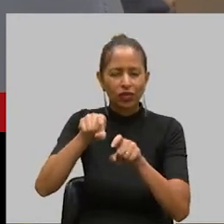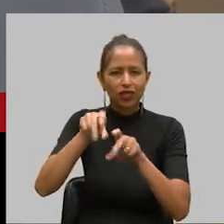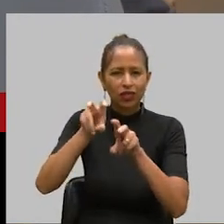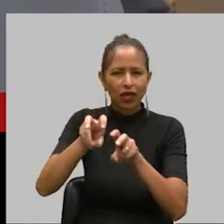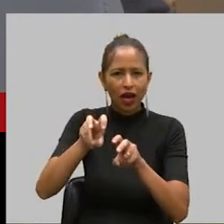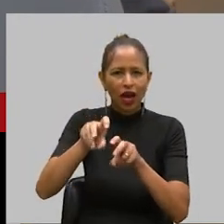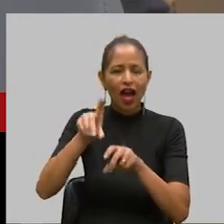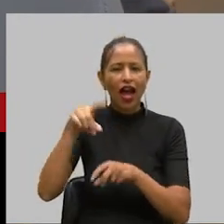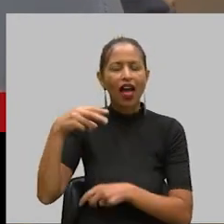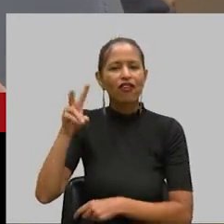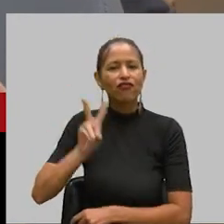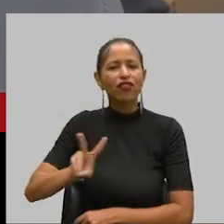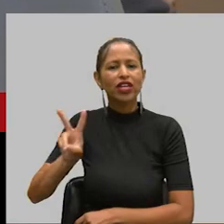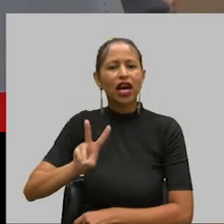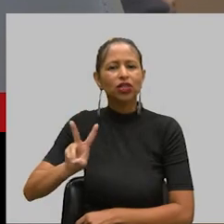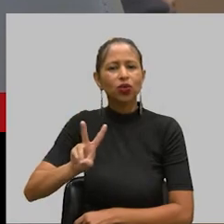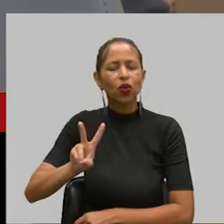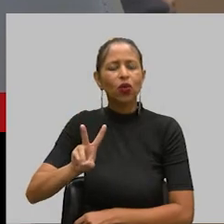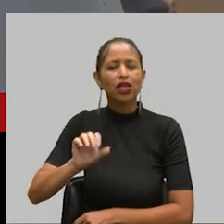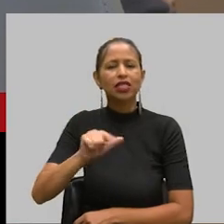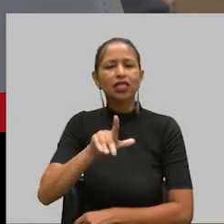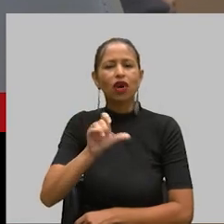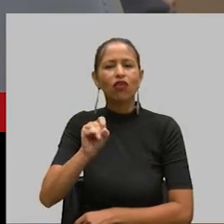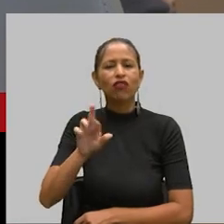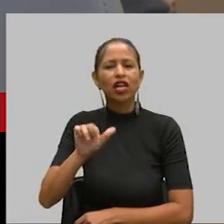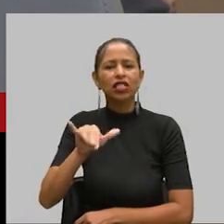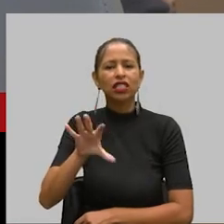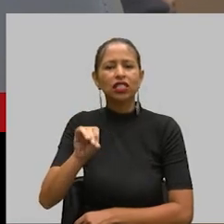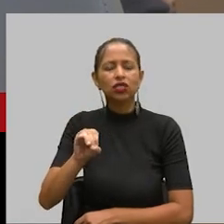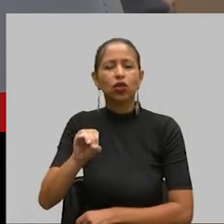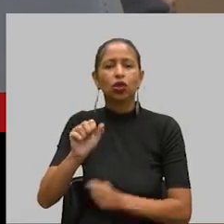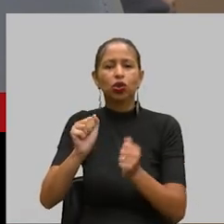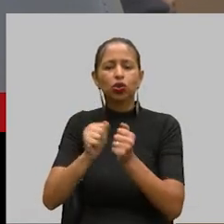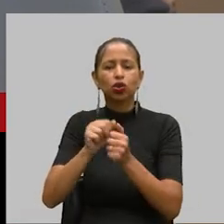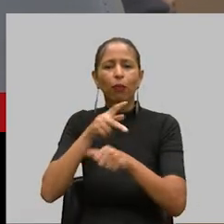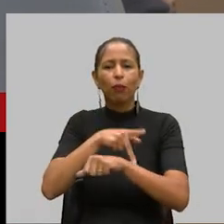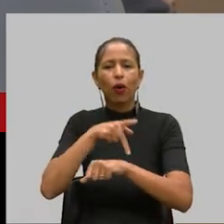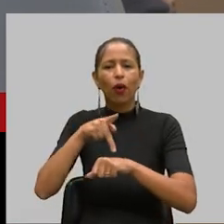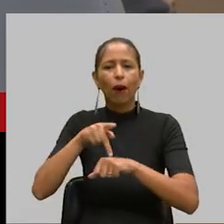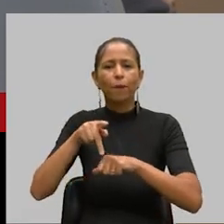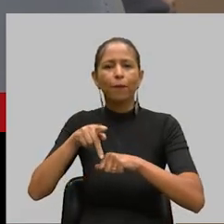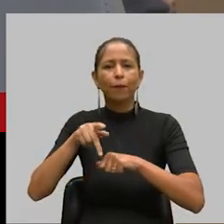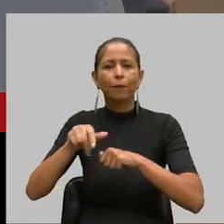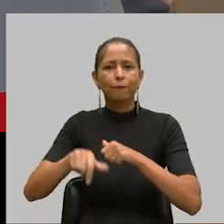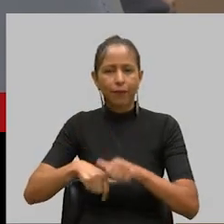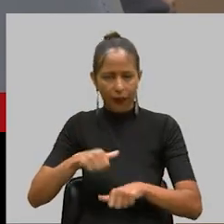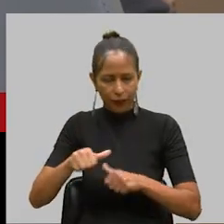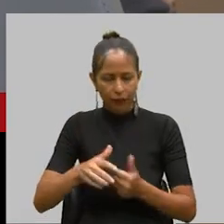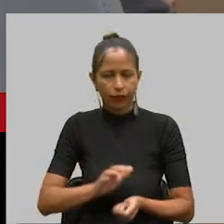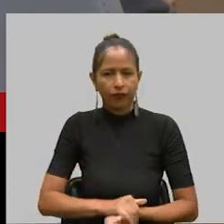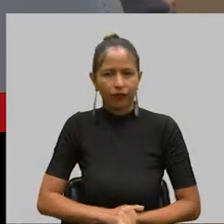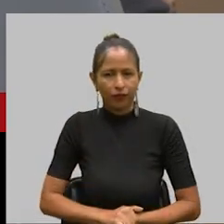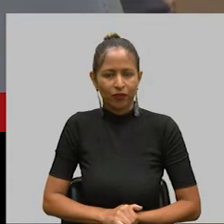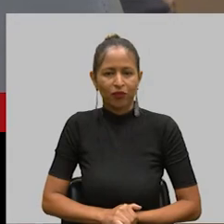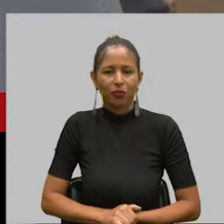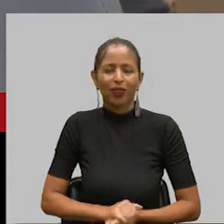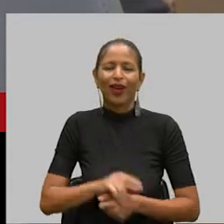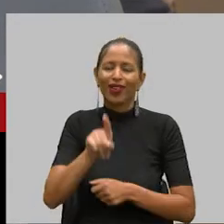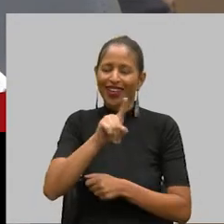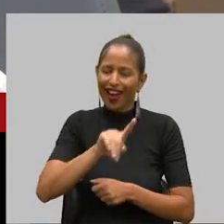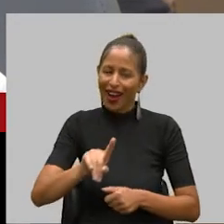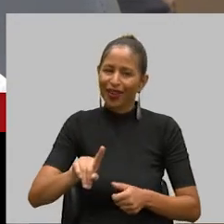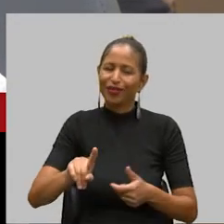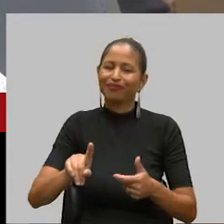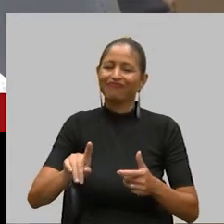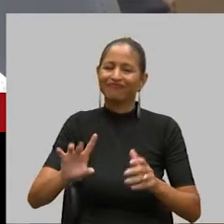vereadora lá em São Francisco me também vinculada a pedagogia ao movimento da pedagogia da alternância quero saudar todos vocês em